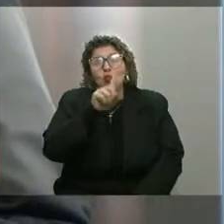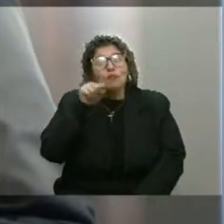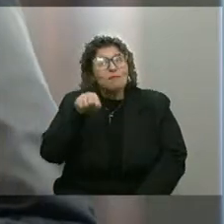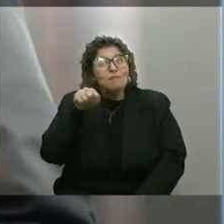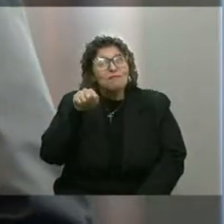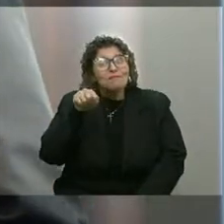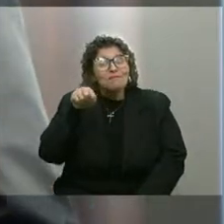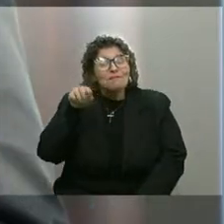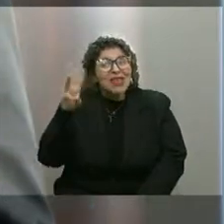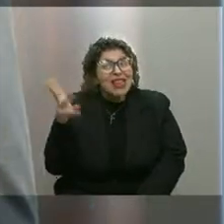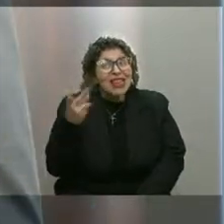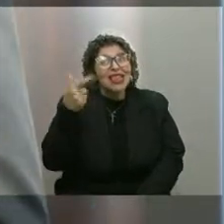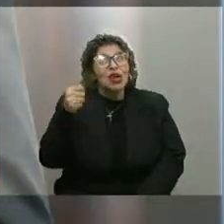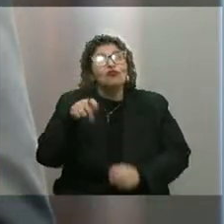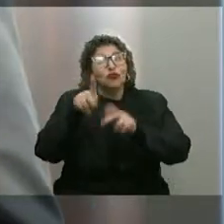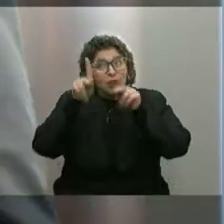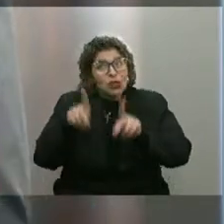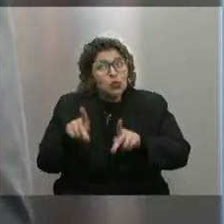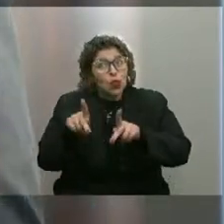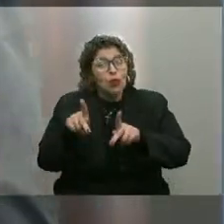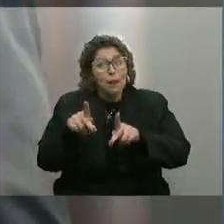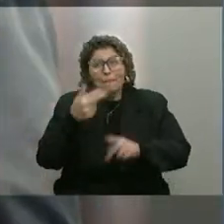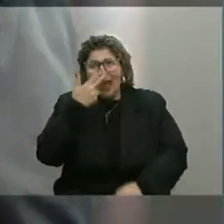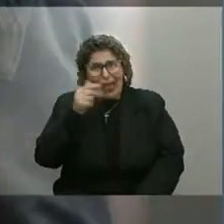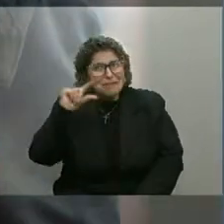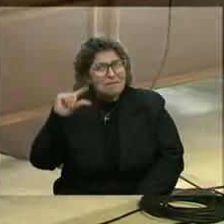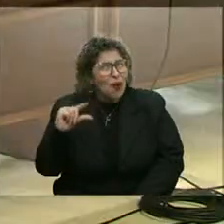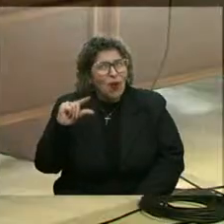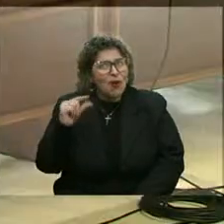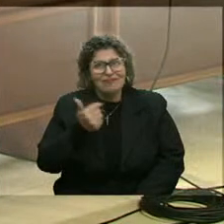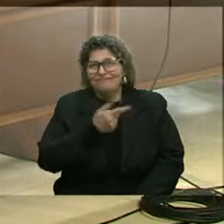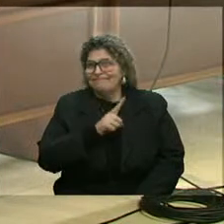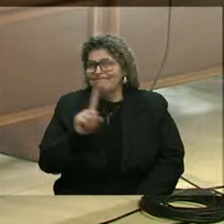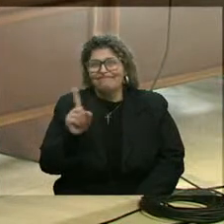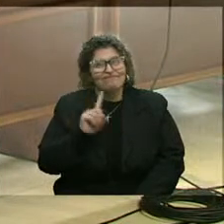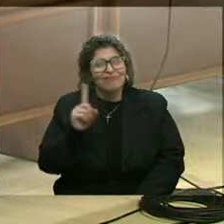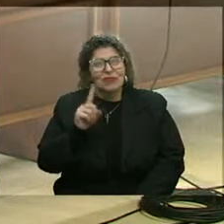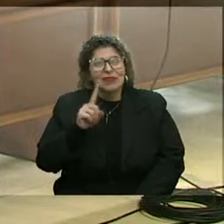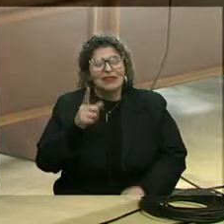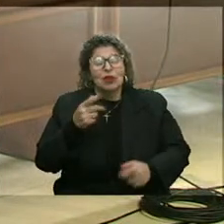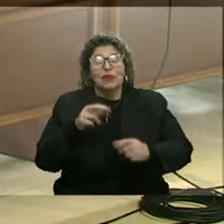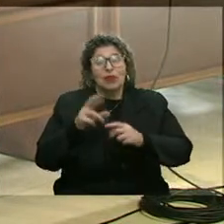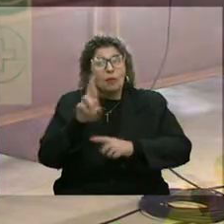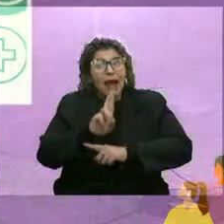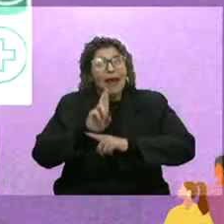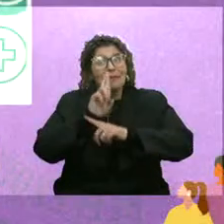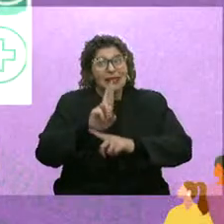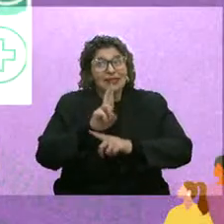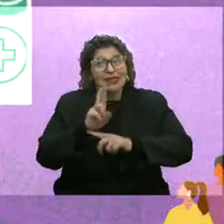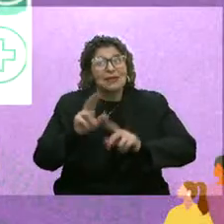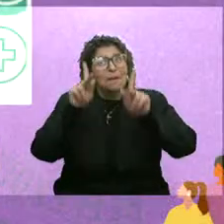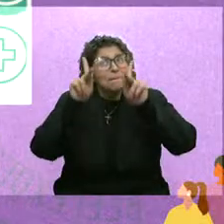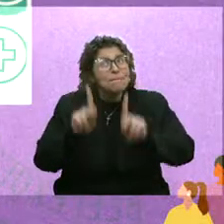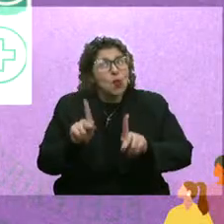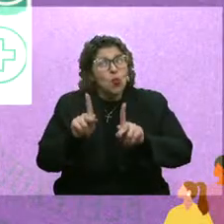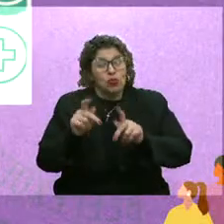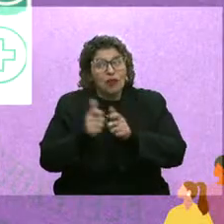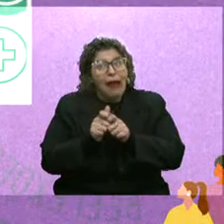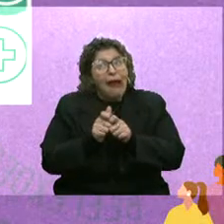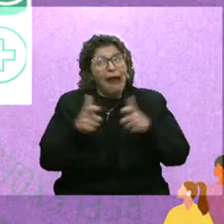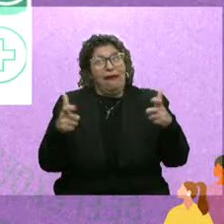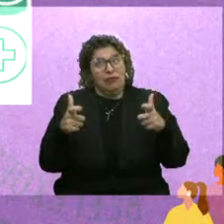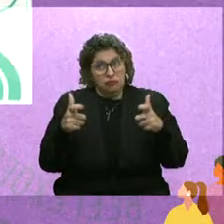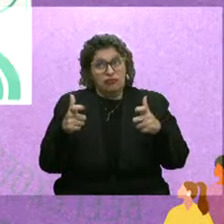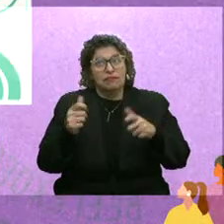de pessoas. Né? Por mais que esse número pareça pequeno, ele tem uma representação, em termos de pessoas, bastante